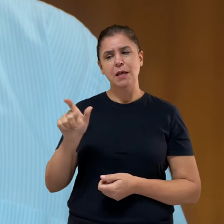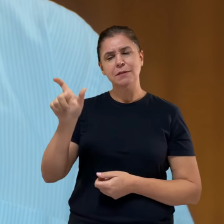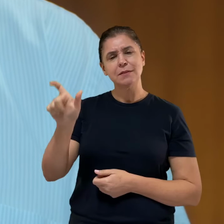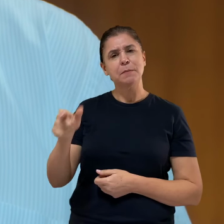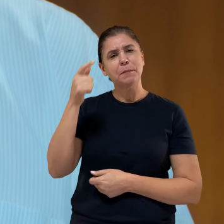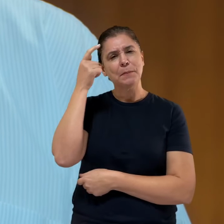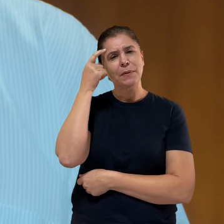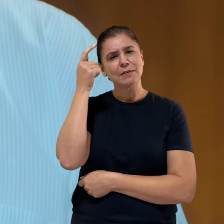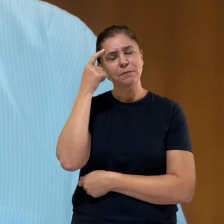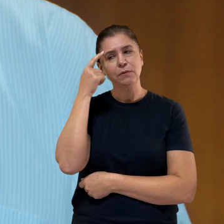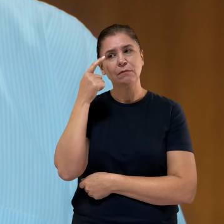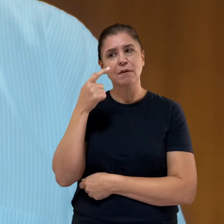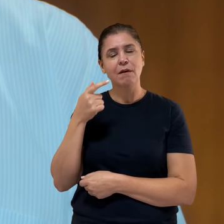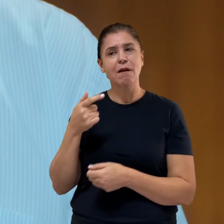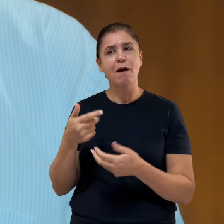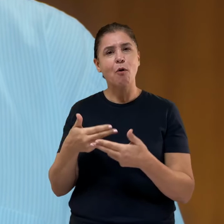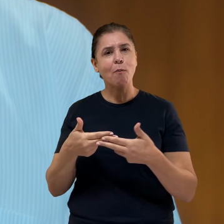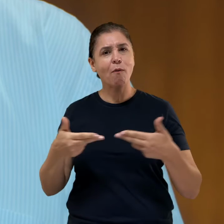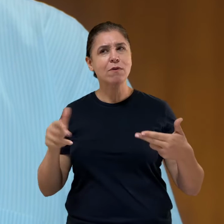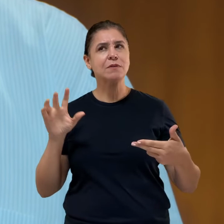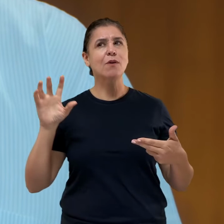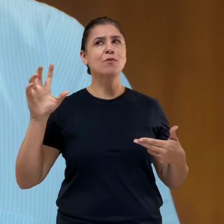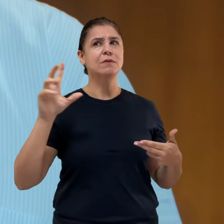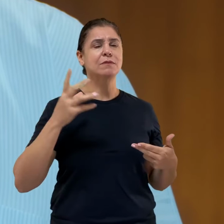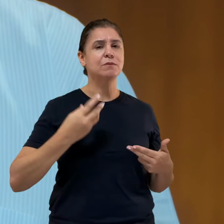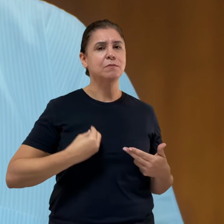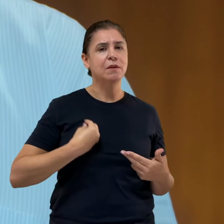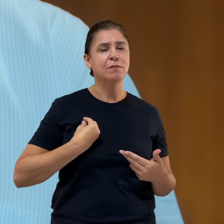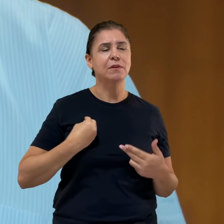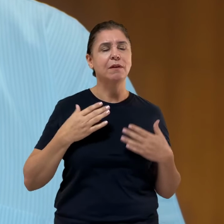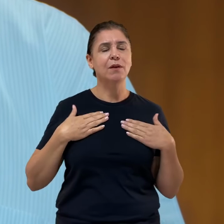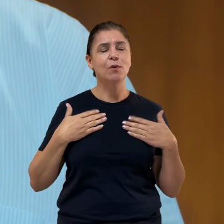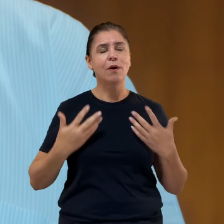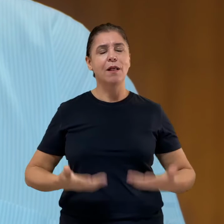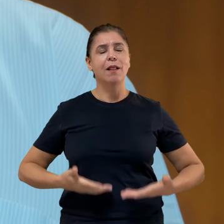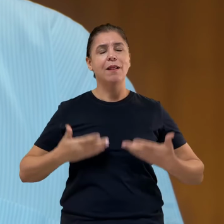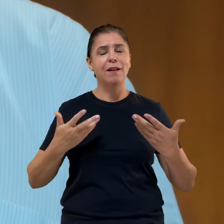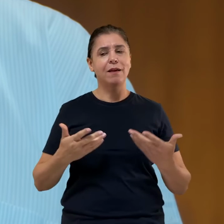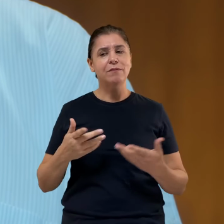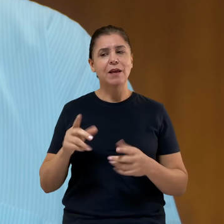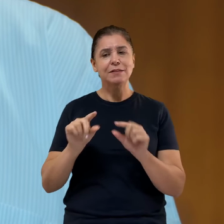esse pensamento. Algo aconteceu na minha vida. E eu estou leve.